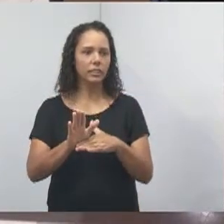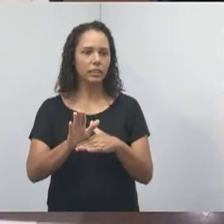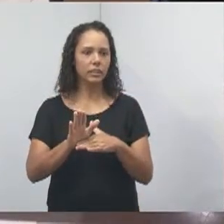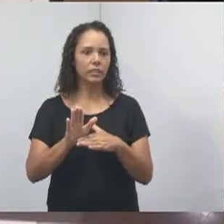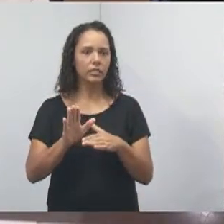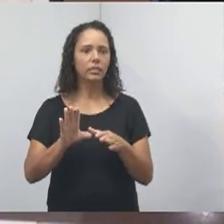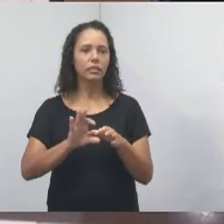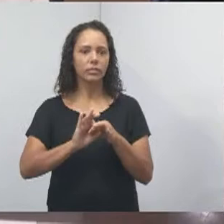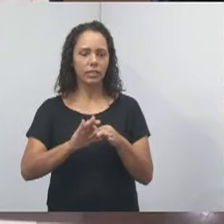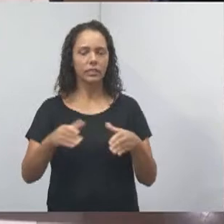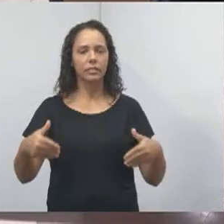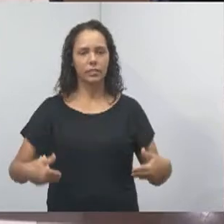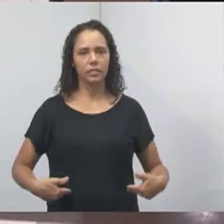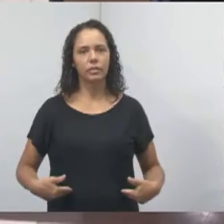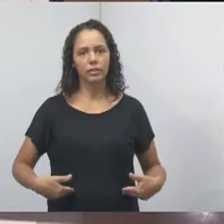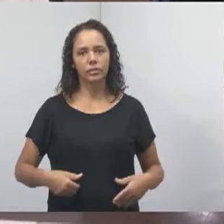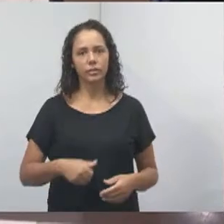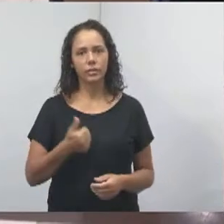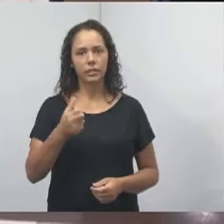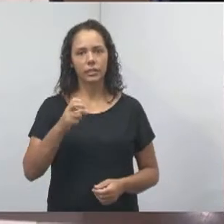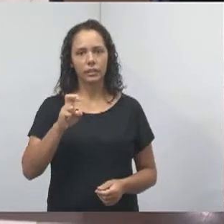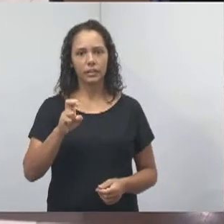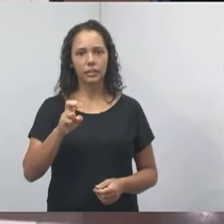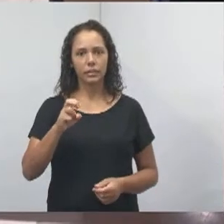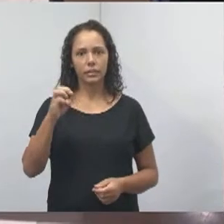da tribuna. Fique à vontade, seja bem-vindo.